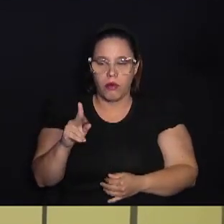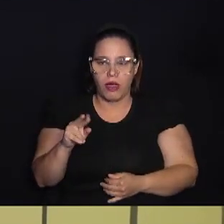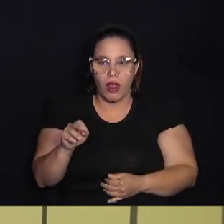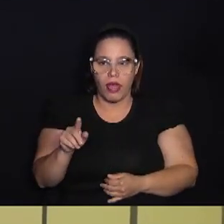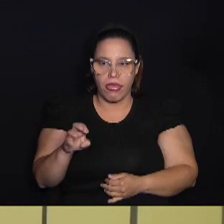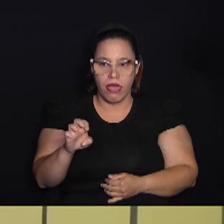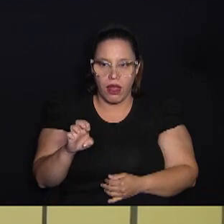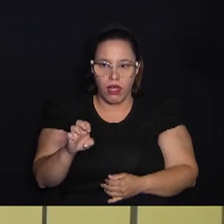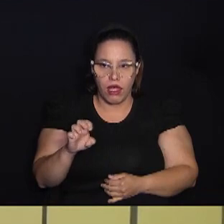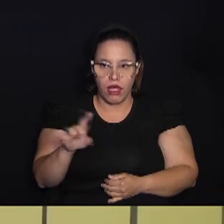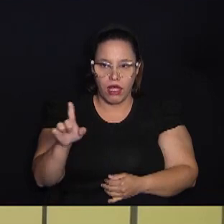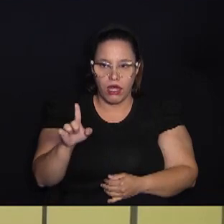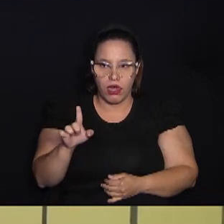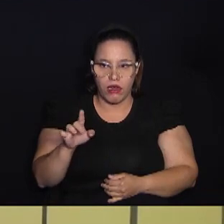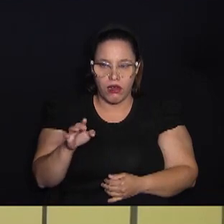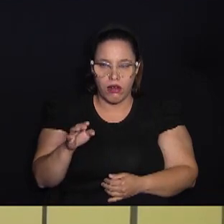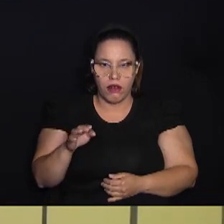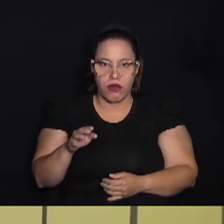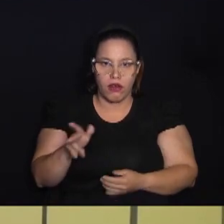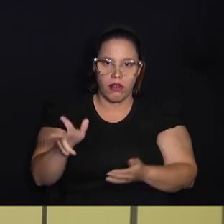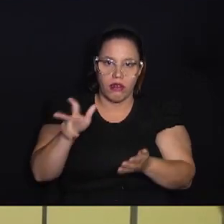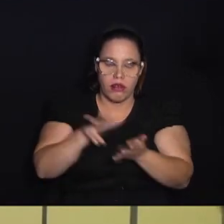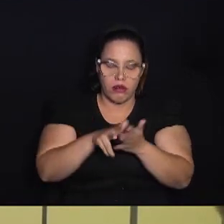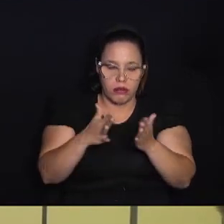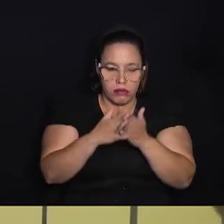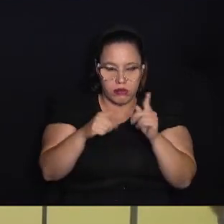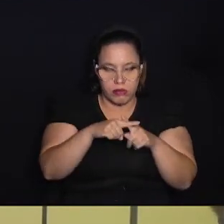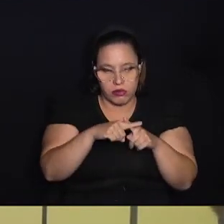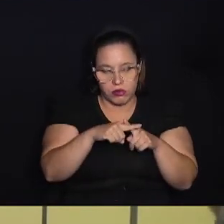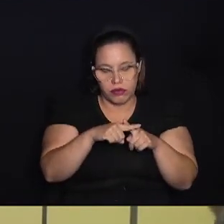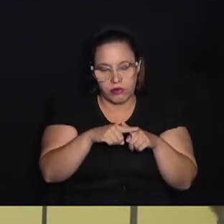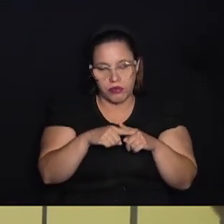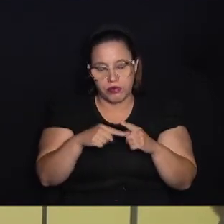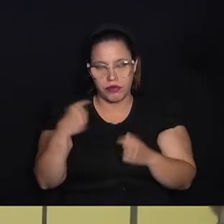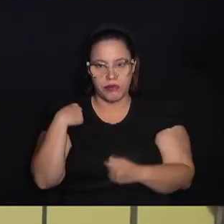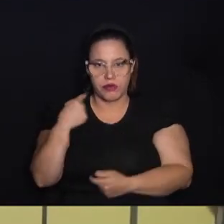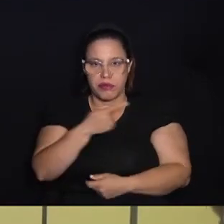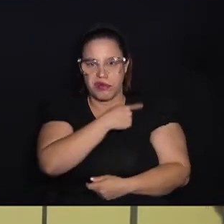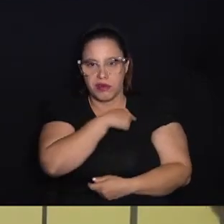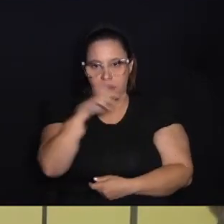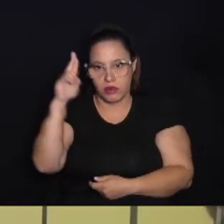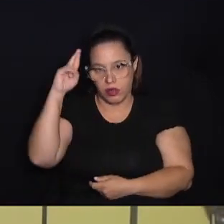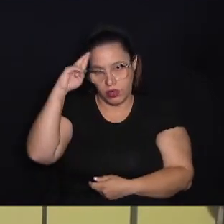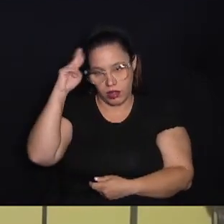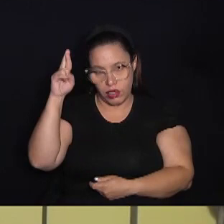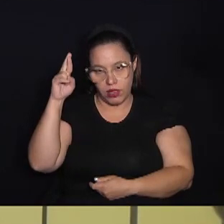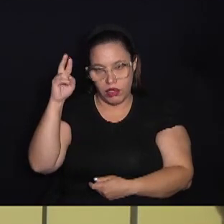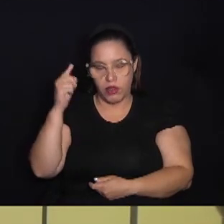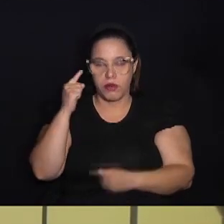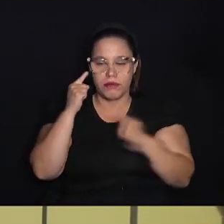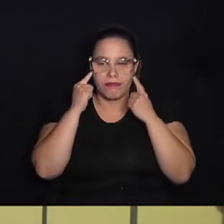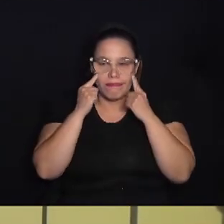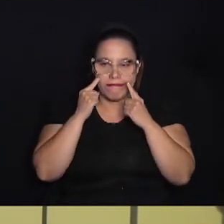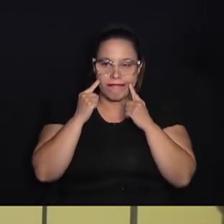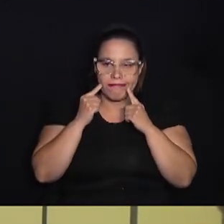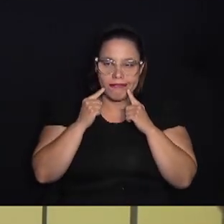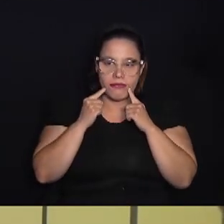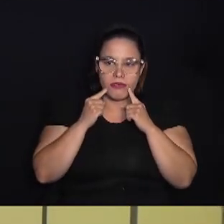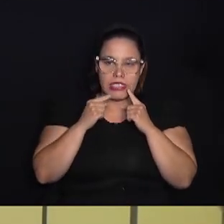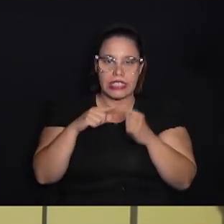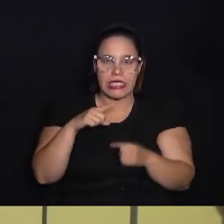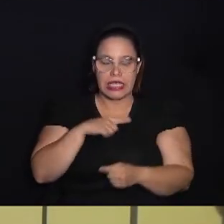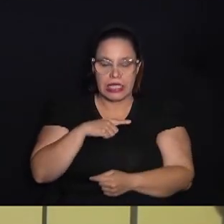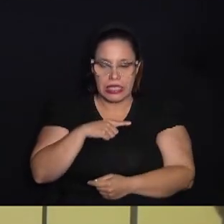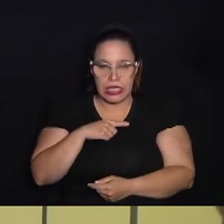enterrada lá Nossa Senhora das Lágrimas o tem a imagem dela que está dentro da Basílica do Carmo muitas pessoas que nem o Thiago